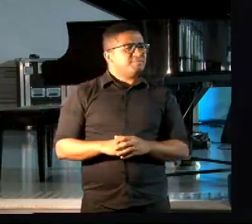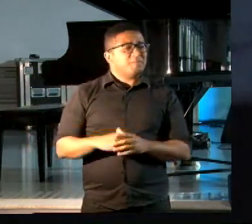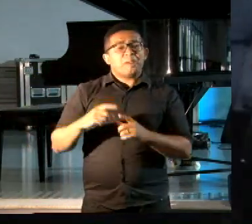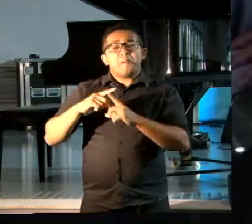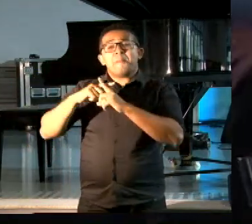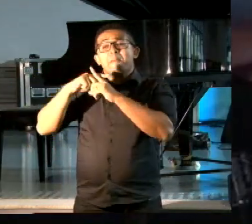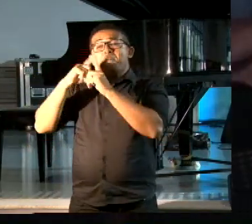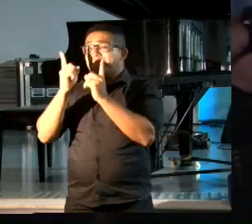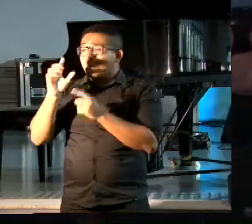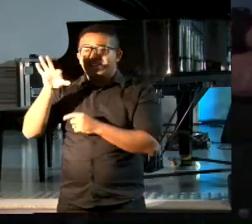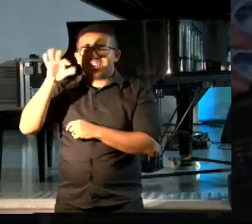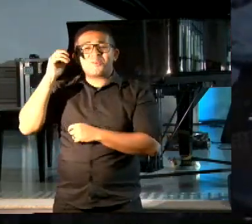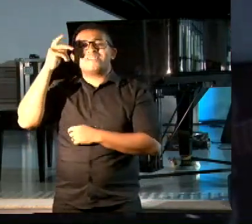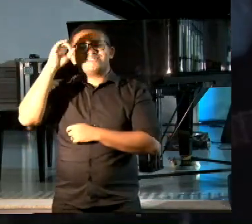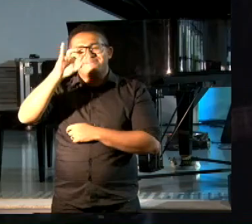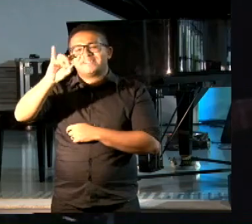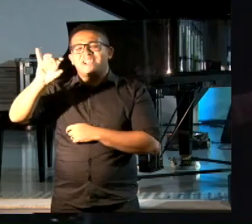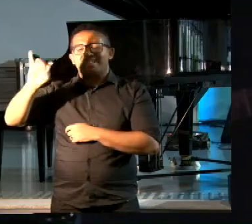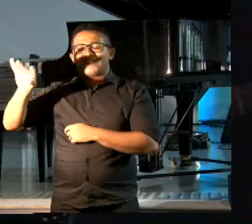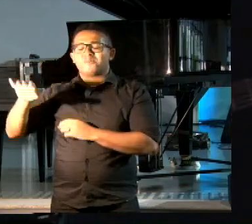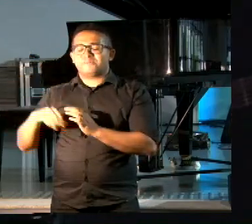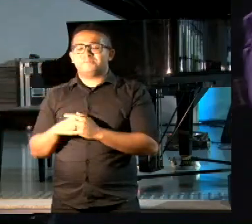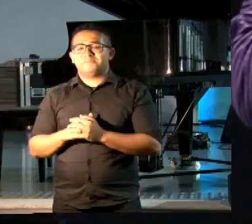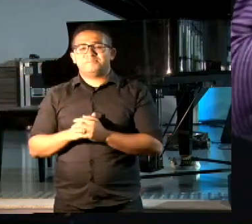Mas a decisão é tua, meu irmão.